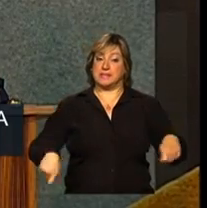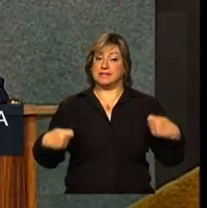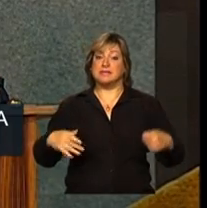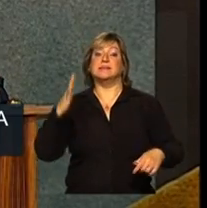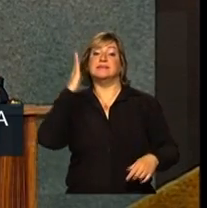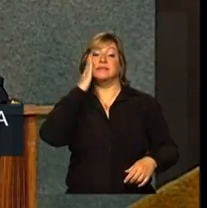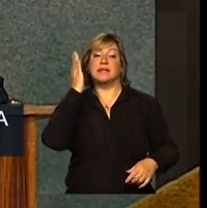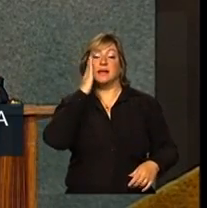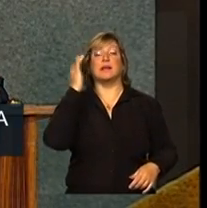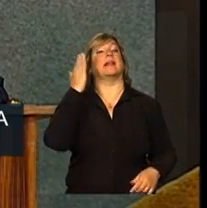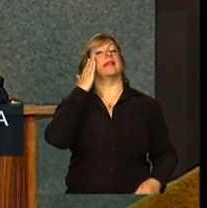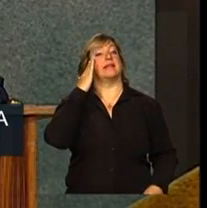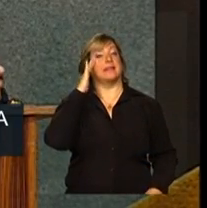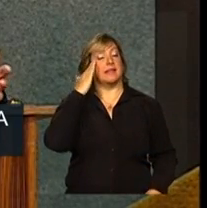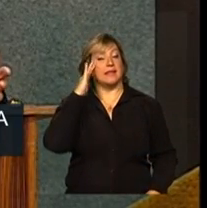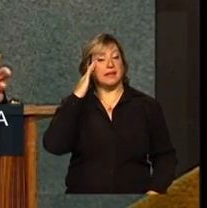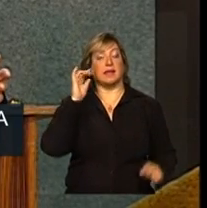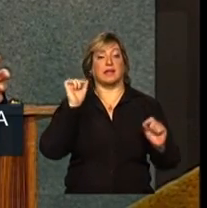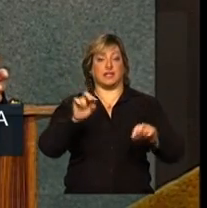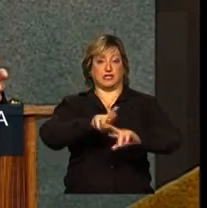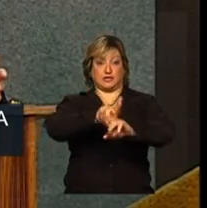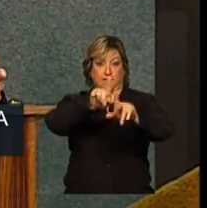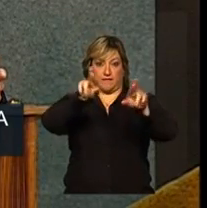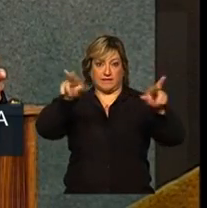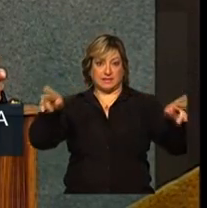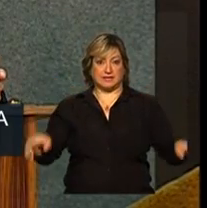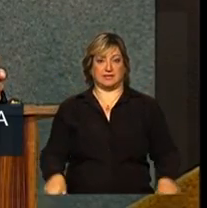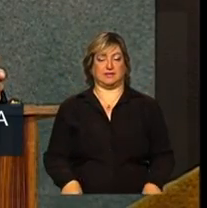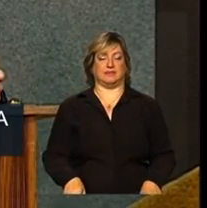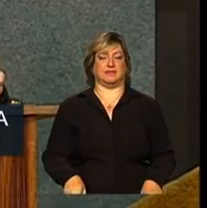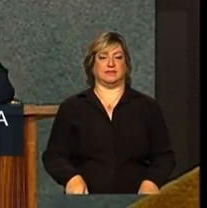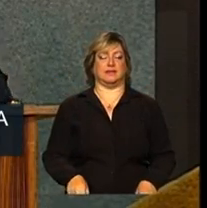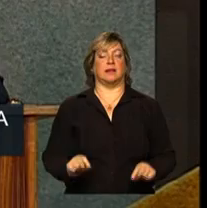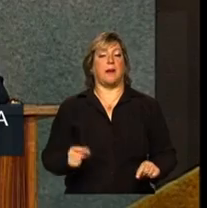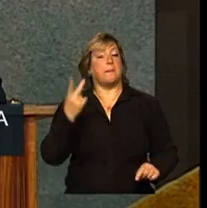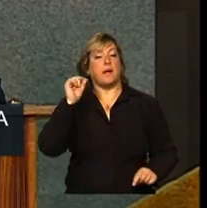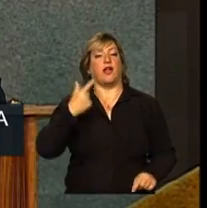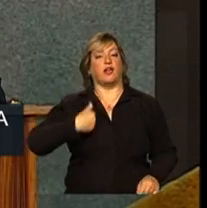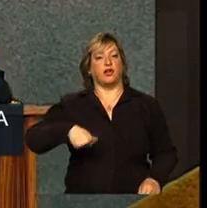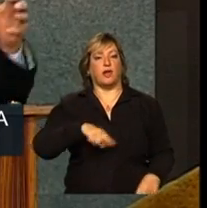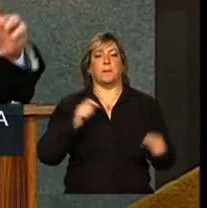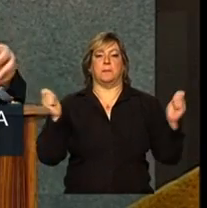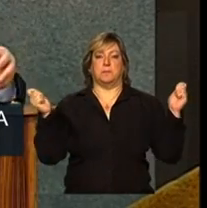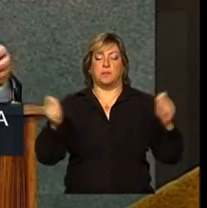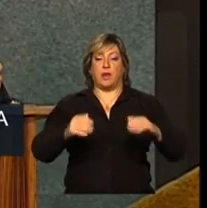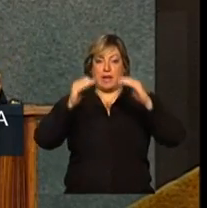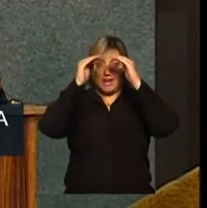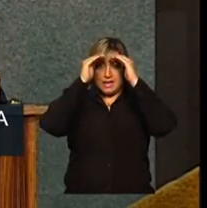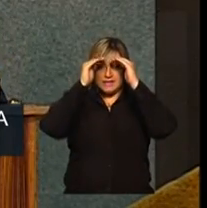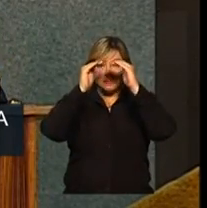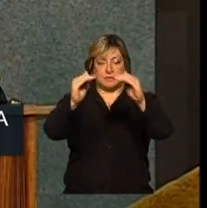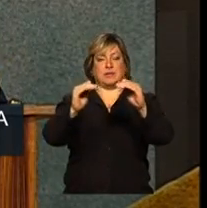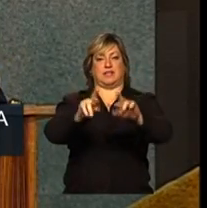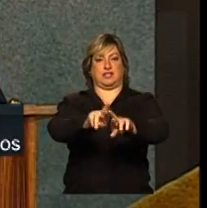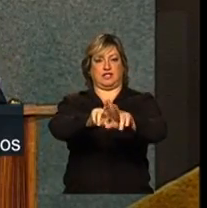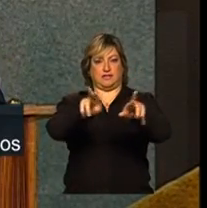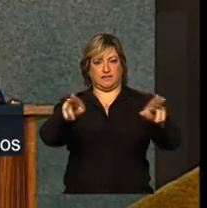e entender da diversidade, para que nós possamos respeitar a